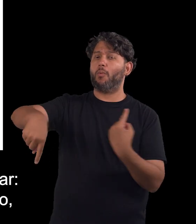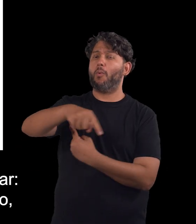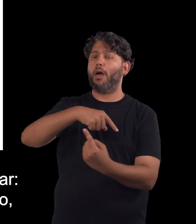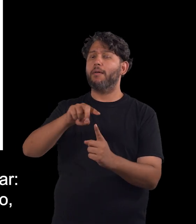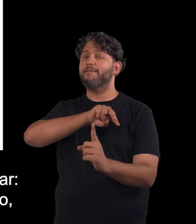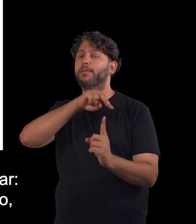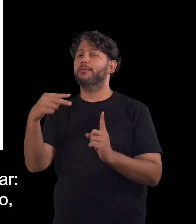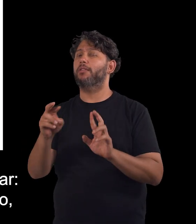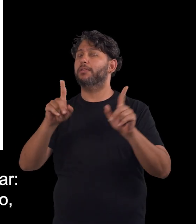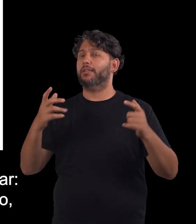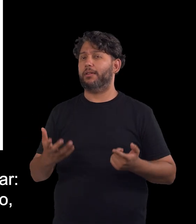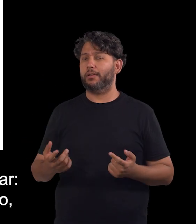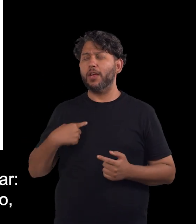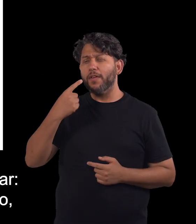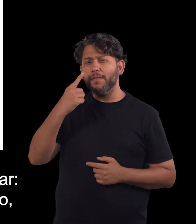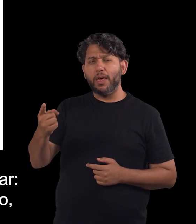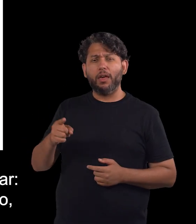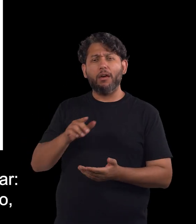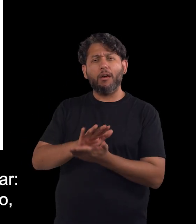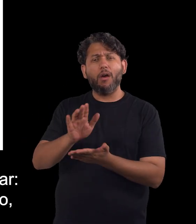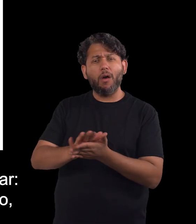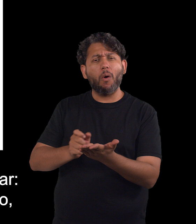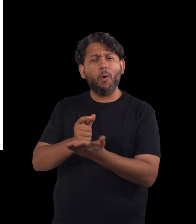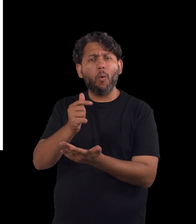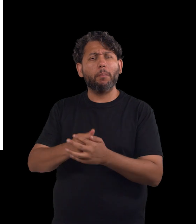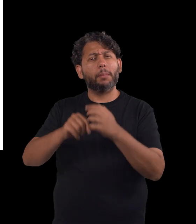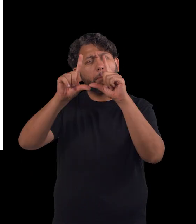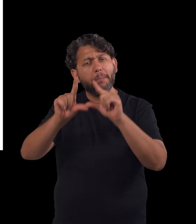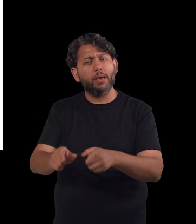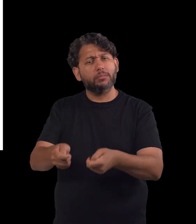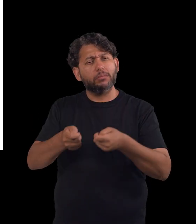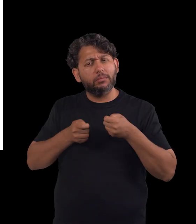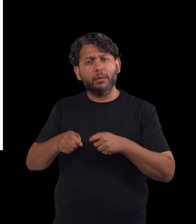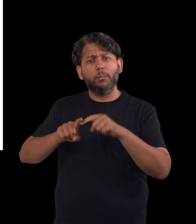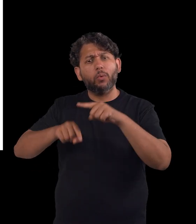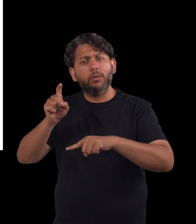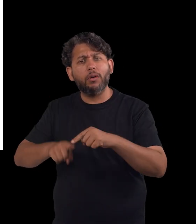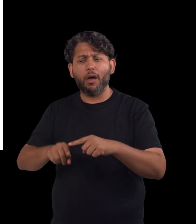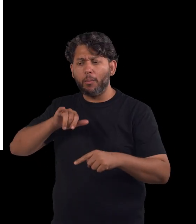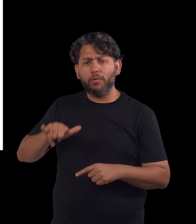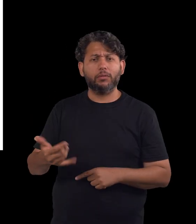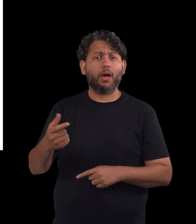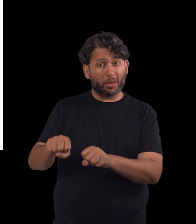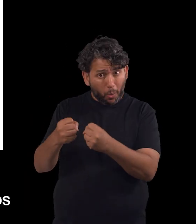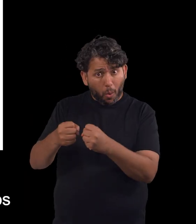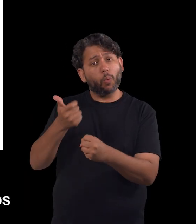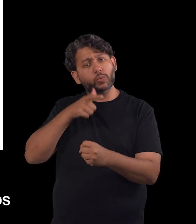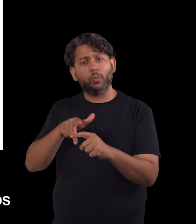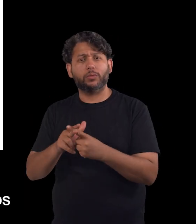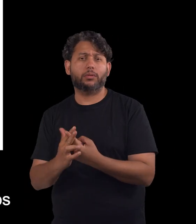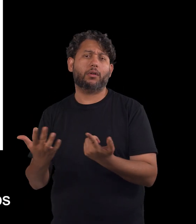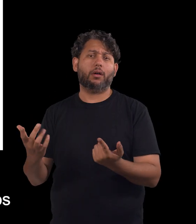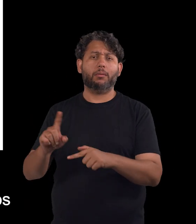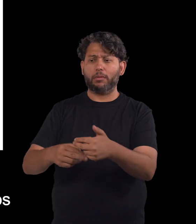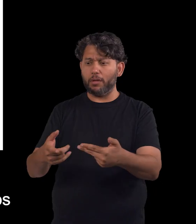novo olhar. Sempre que possível, reduzir o consumo, reaproveitar objetos, consertar o que quebrou,